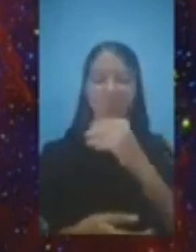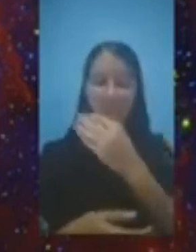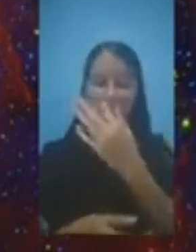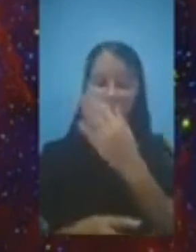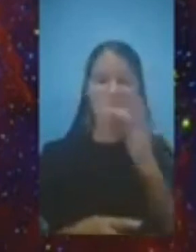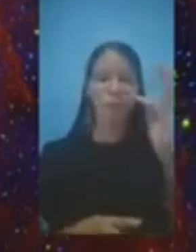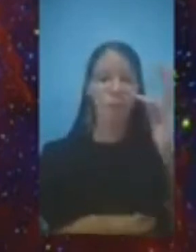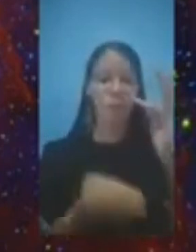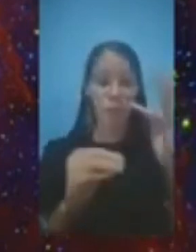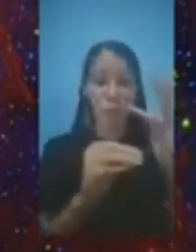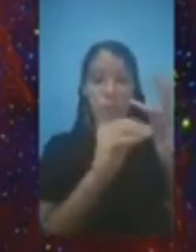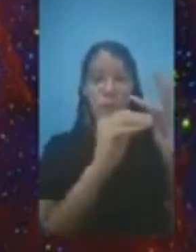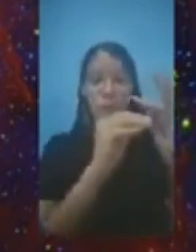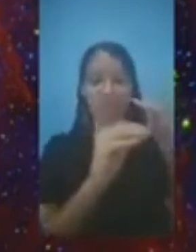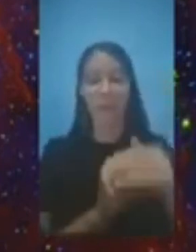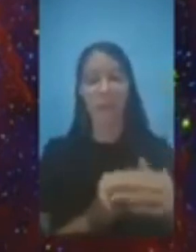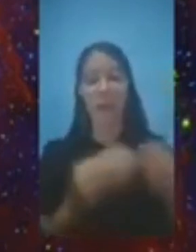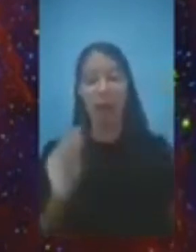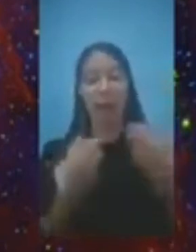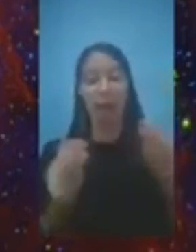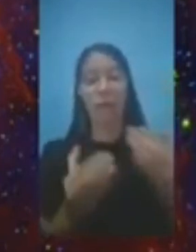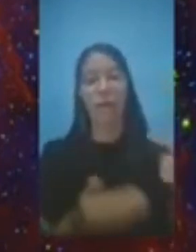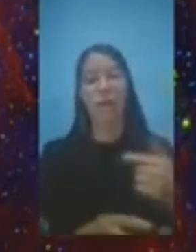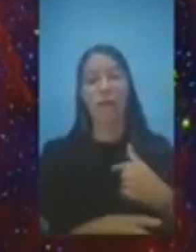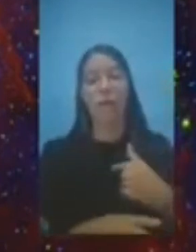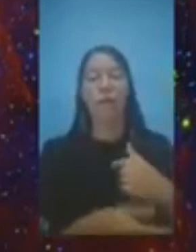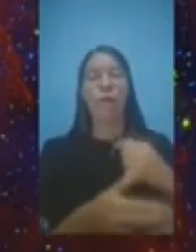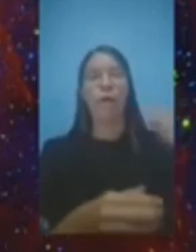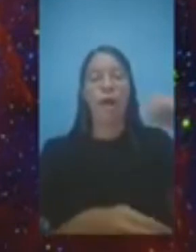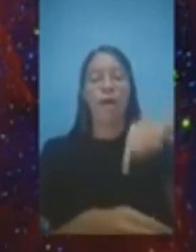café. Rapaz, olha que coisa linda.